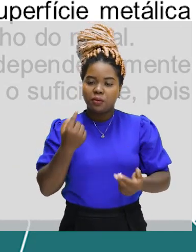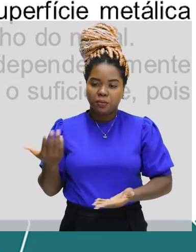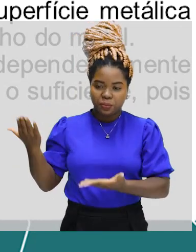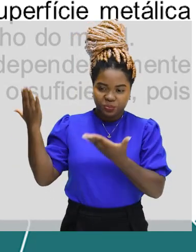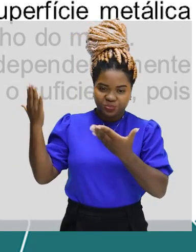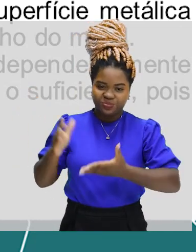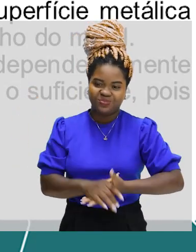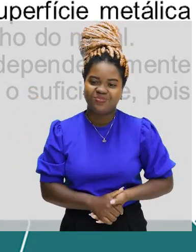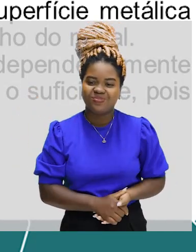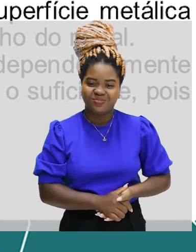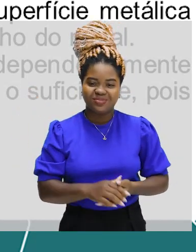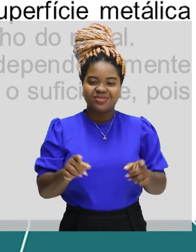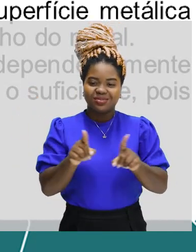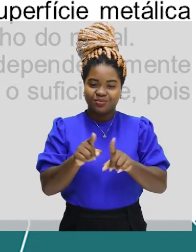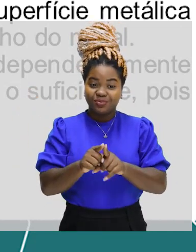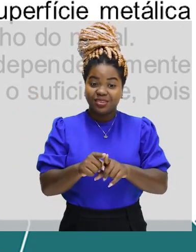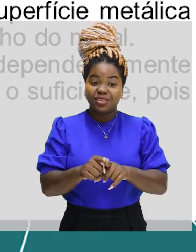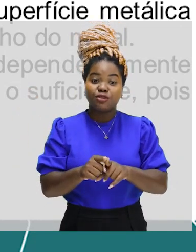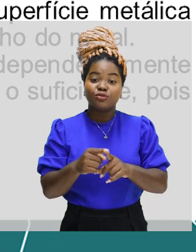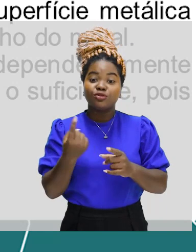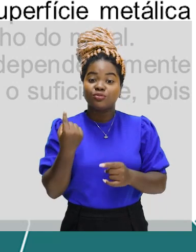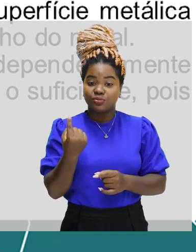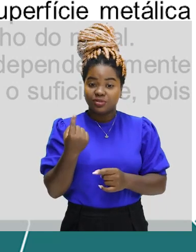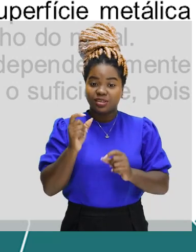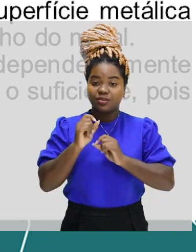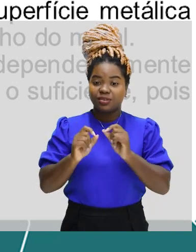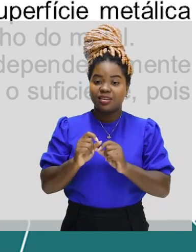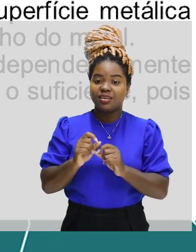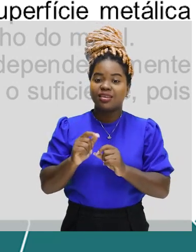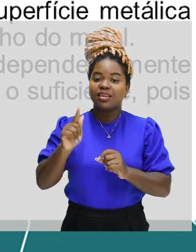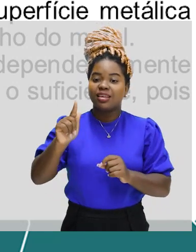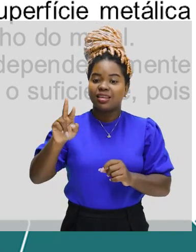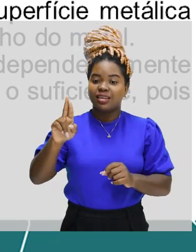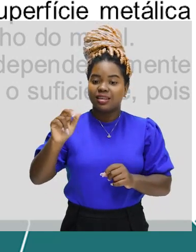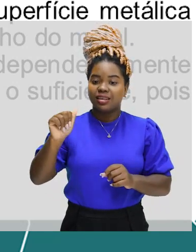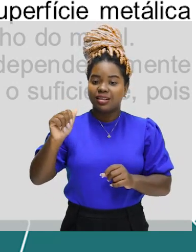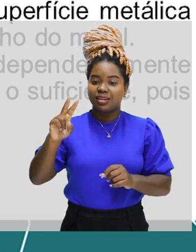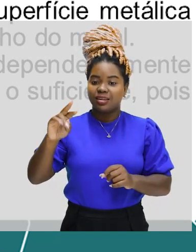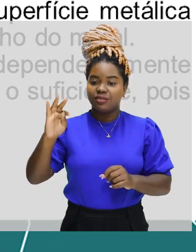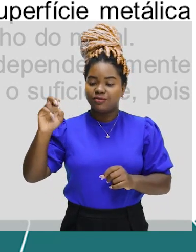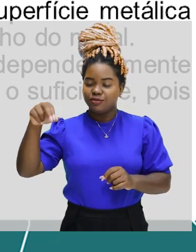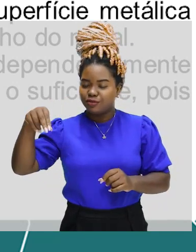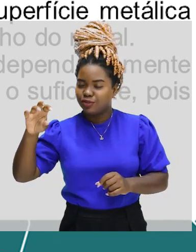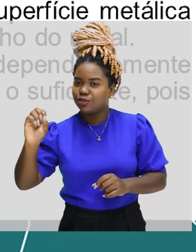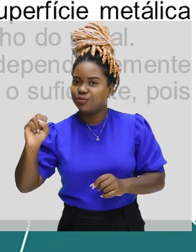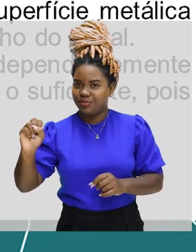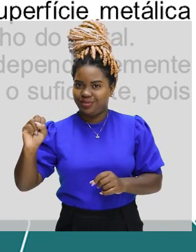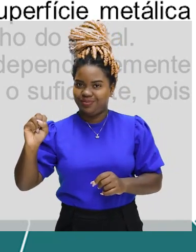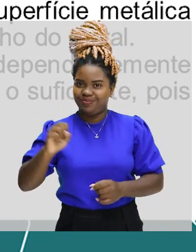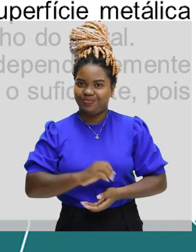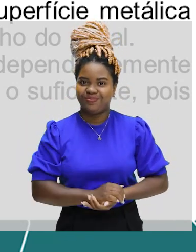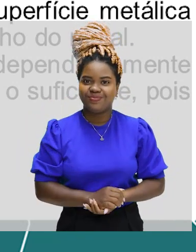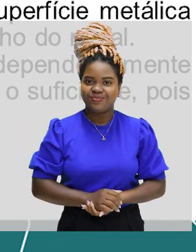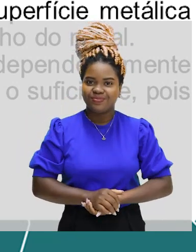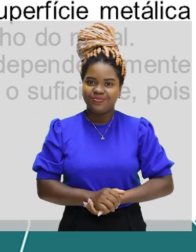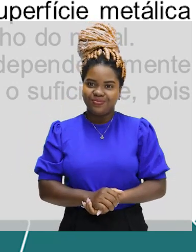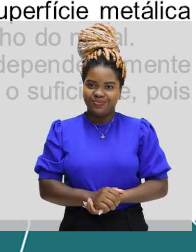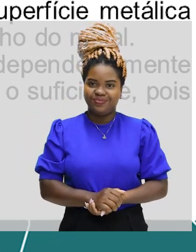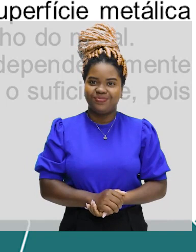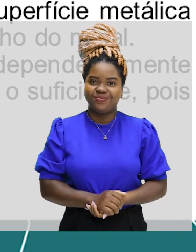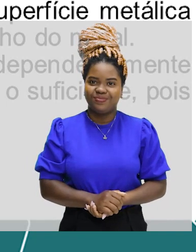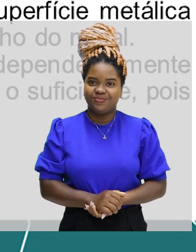partícula hipotética que ainda está no mundo aí das ideias, né? Que são esses gravitons. Mas já tem indícios, né?